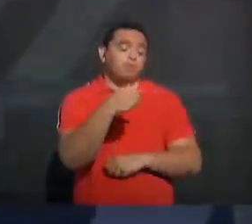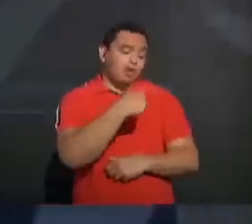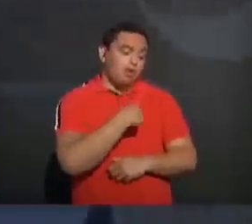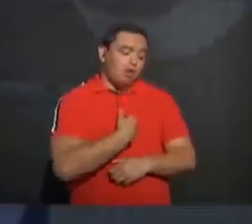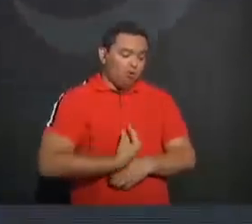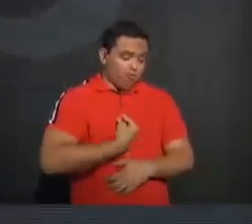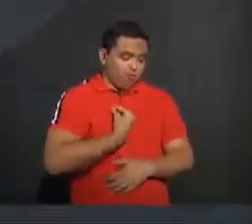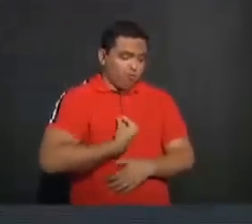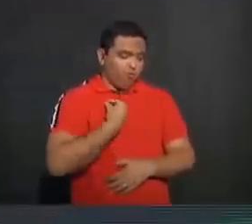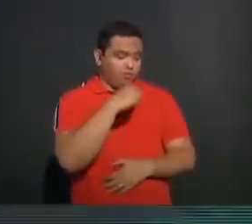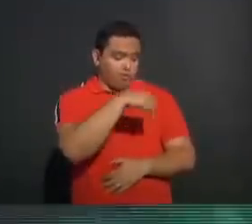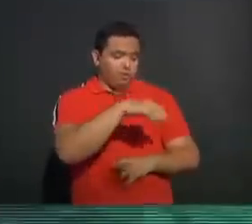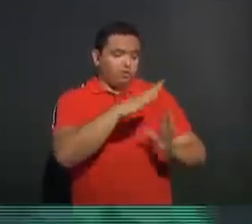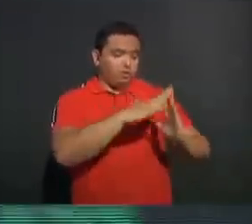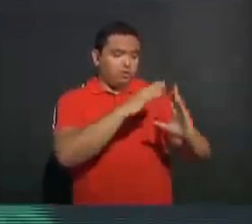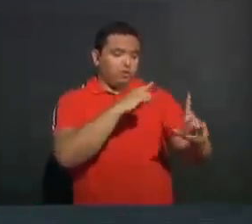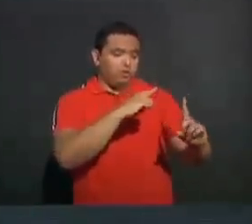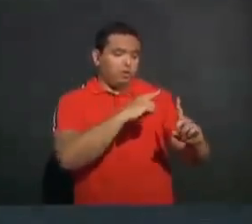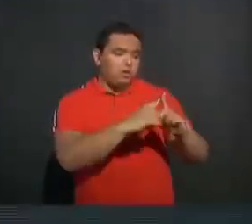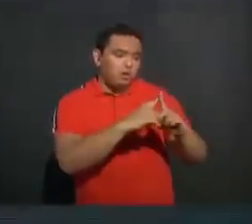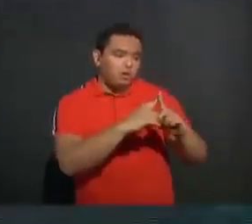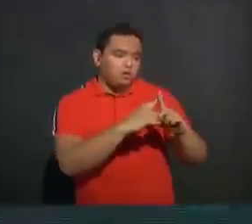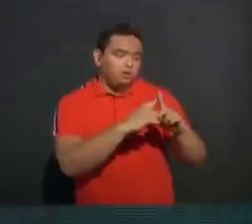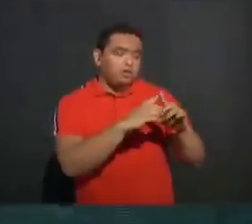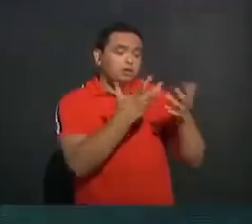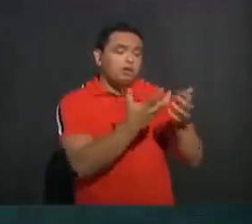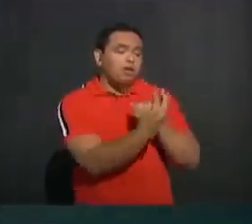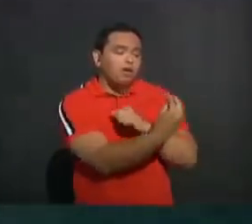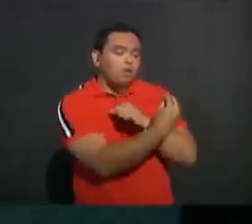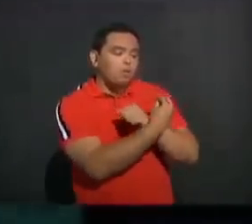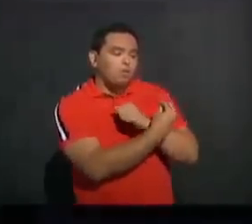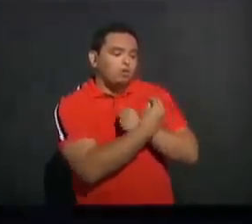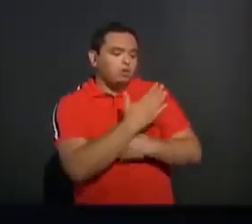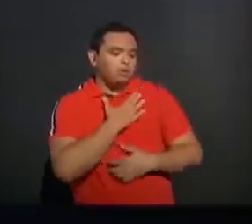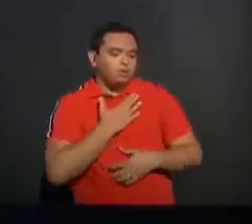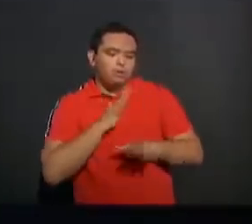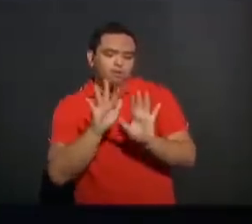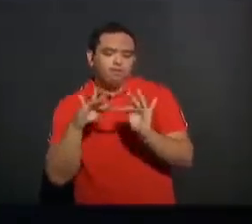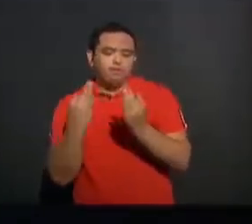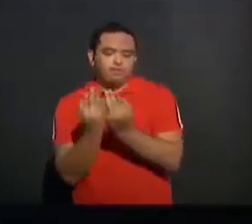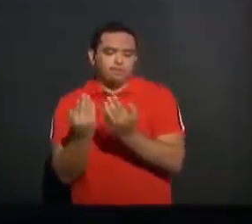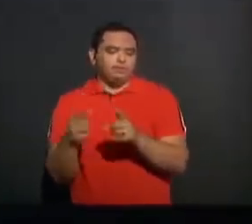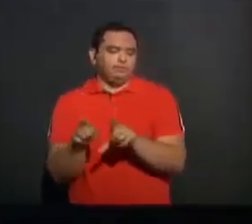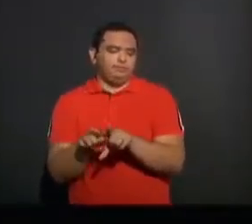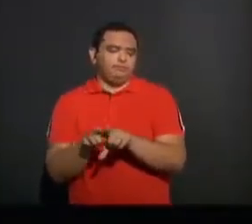na igreja, a igreja serve para cuidar de mim e da minha família.